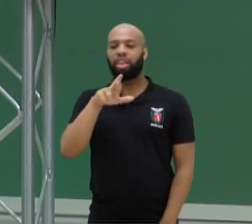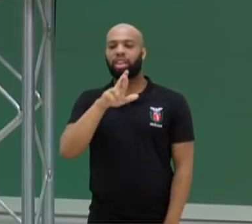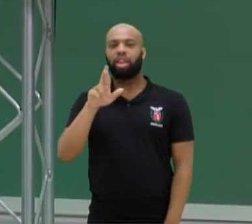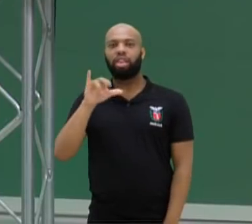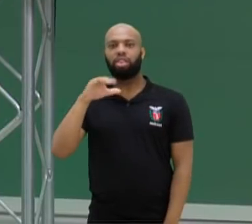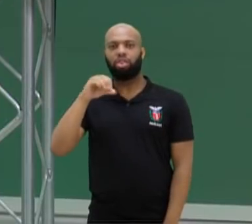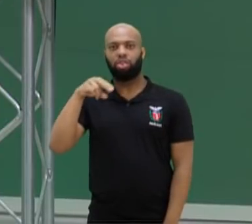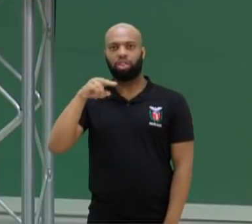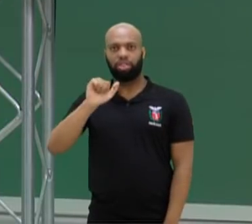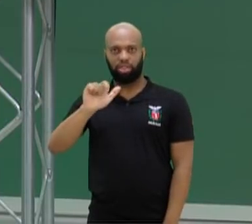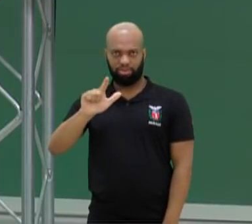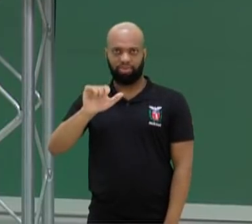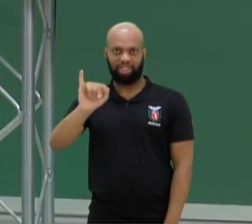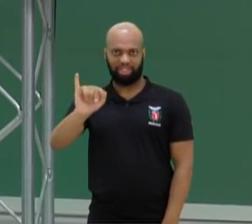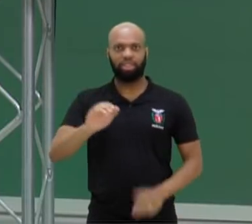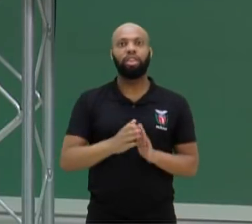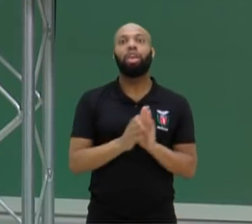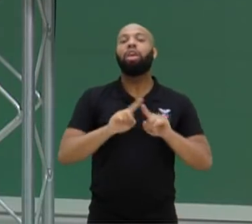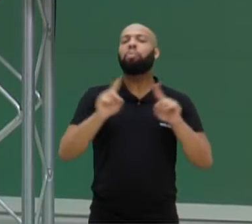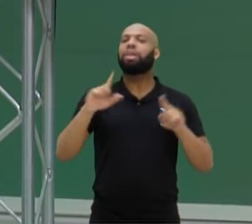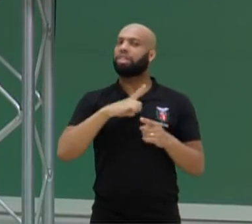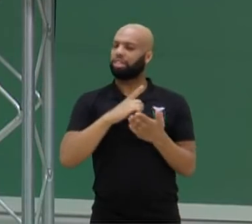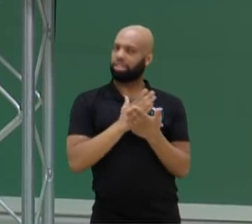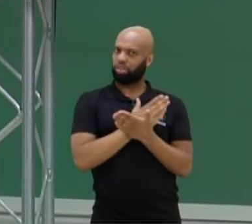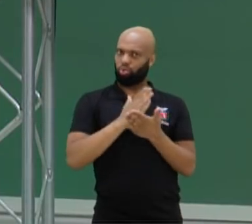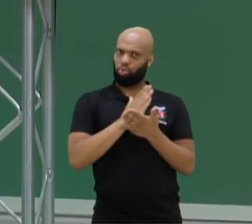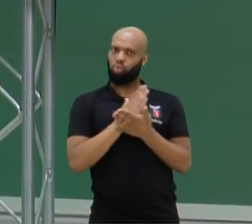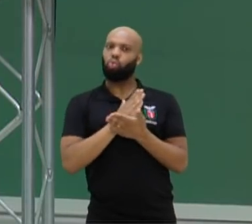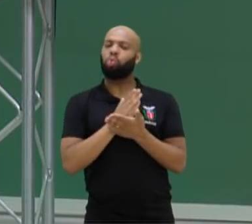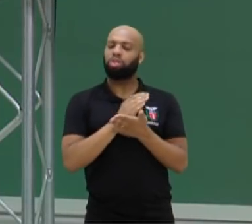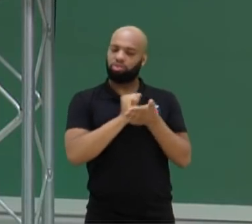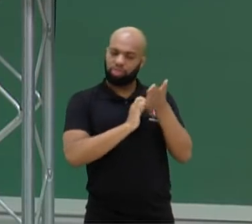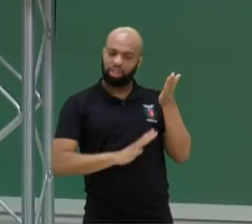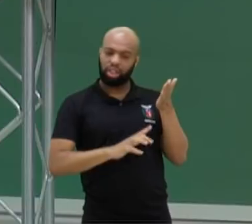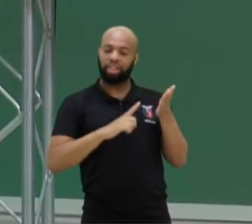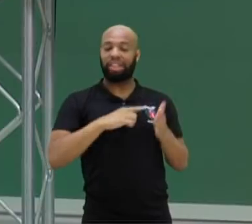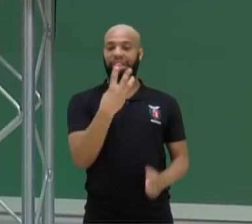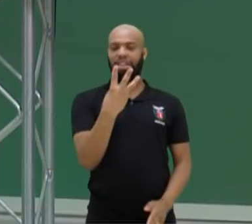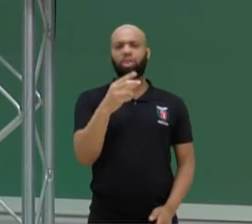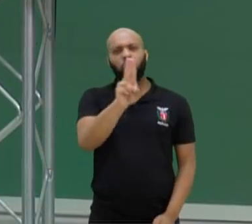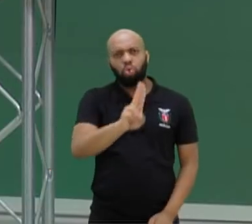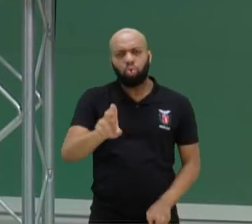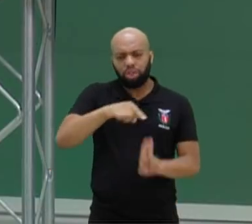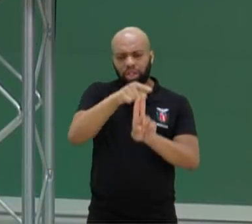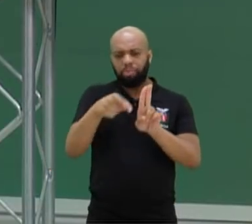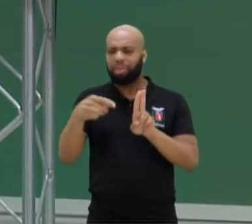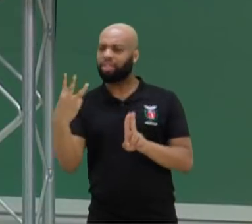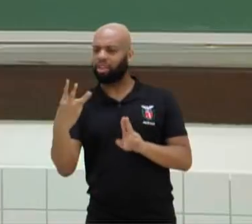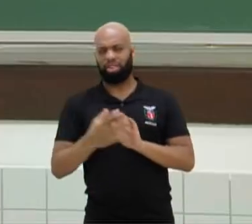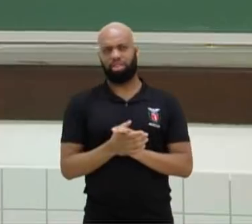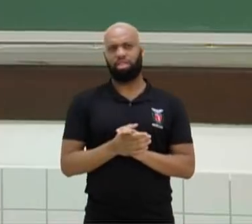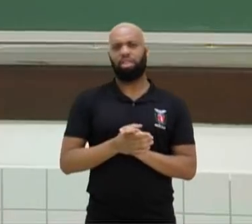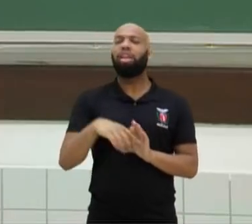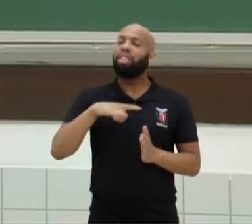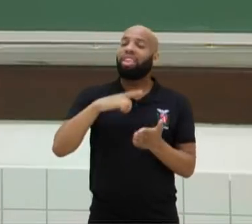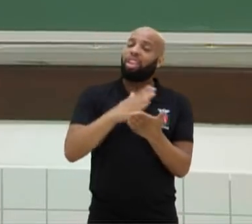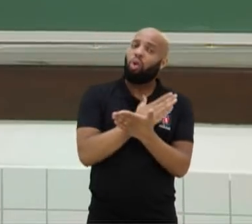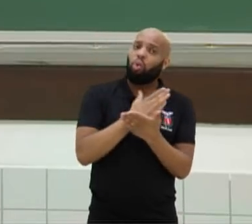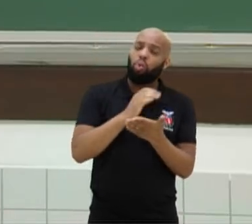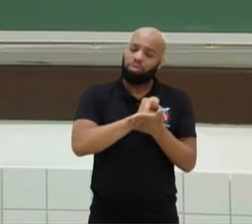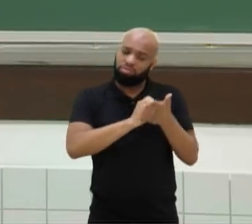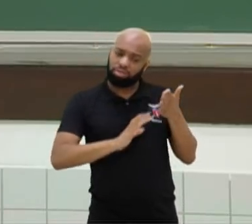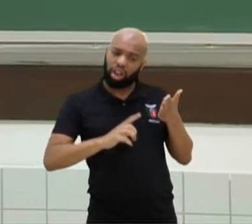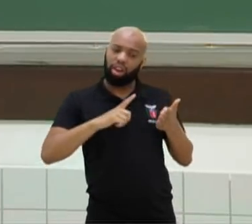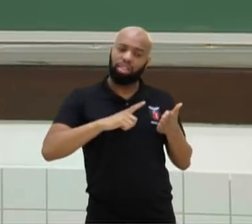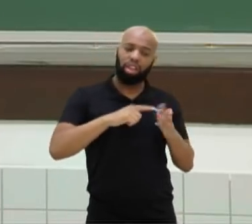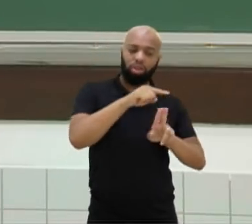3,14 normalmente, mas tem exercícios que vêm apenas como 3. Utilize π como 3. Utilize π, isso depende do exercício que